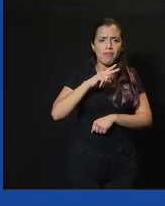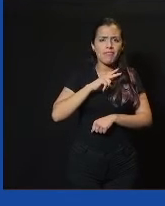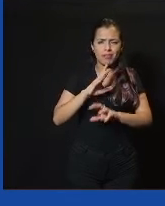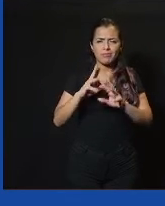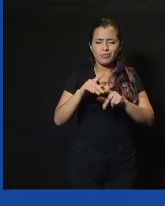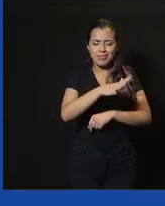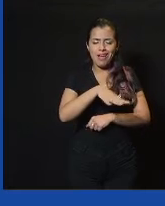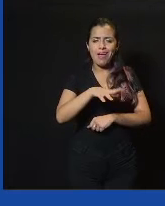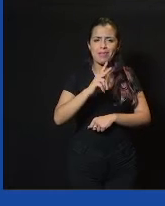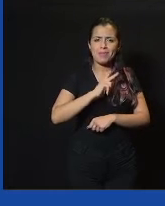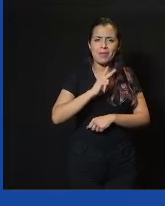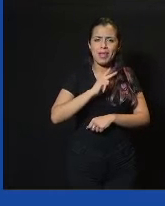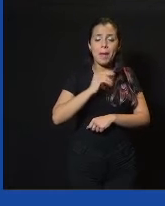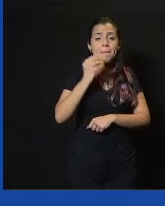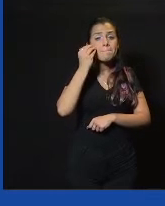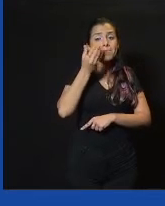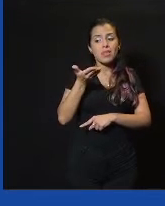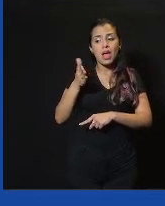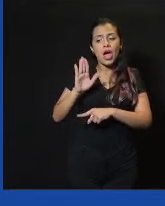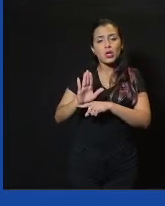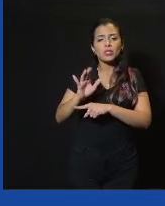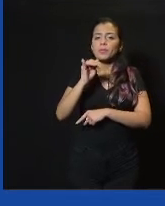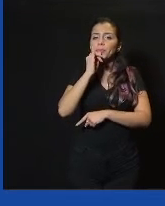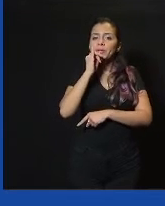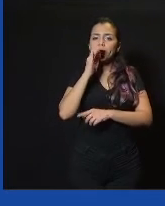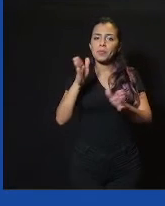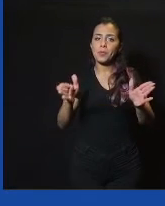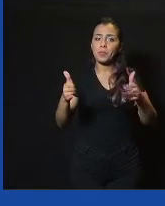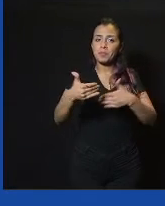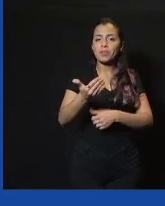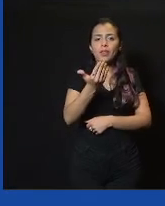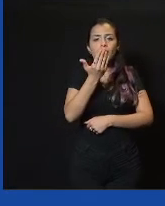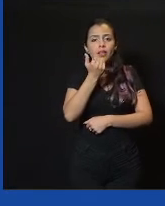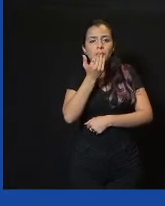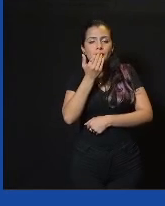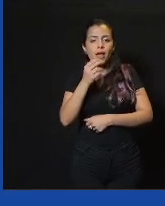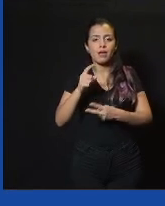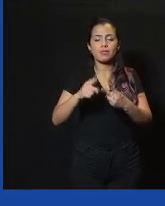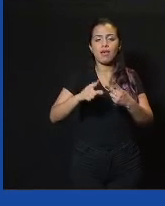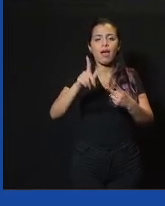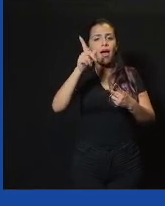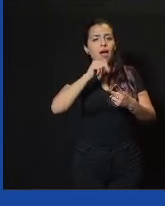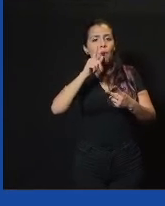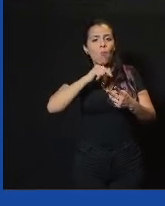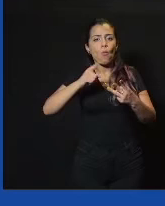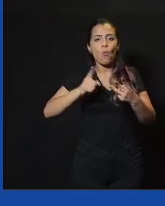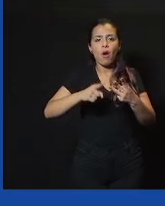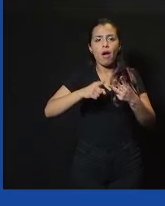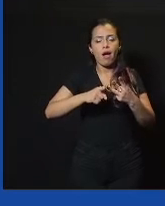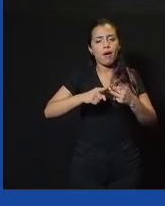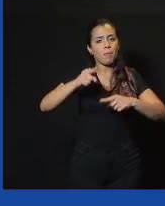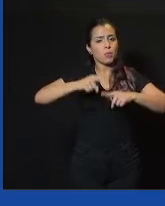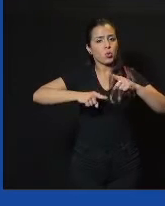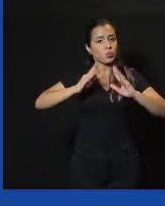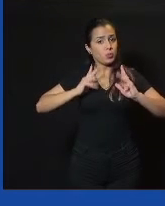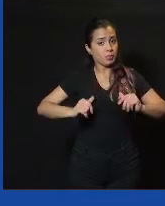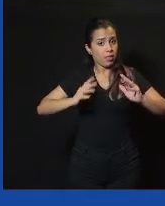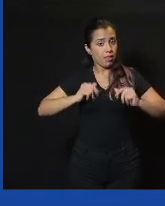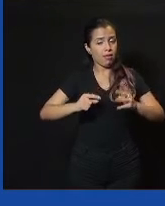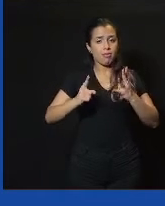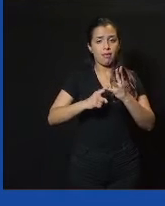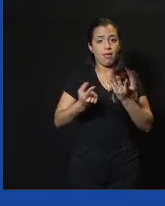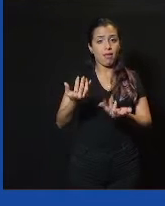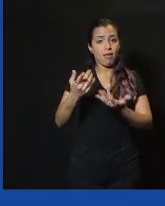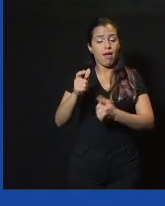ajuda humanitária, né? Para cesta básica, água, produtos de higiene, gás, enfim, tem tido uma redução com os